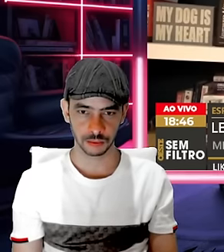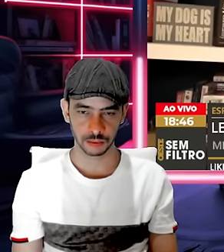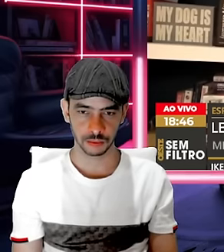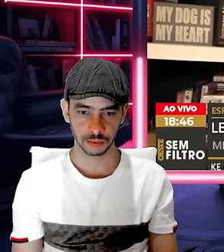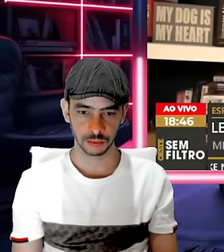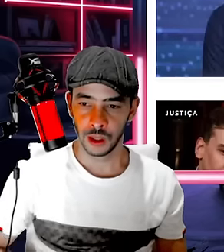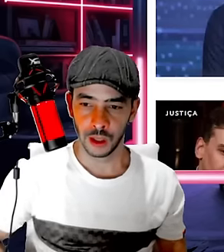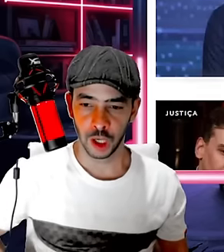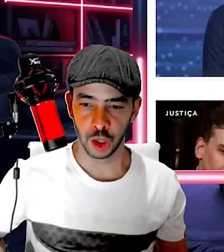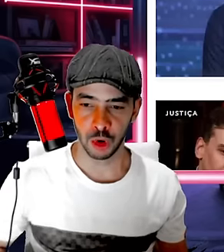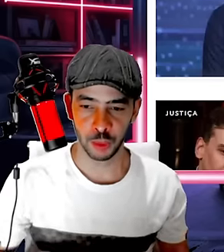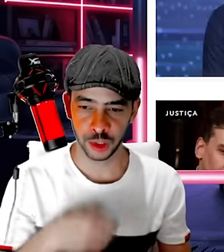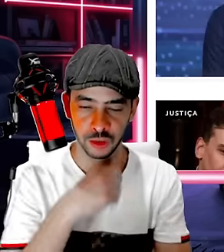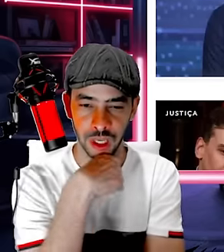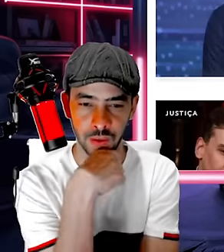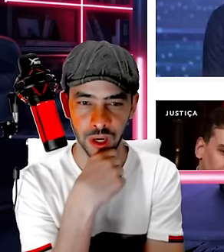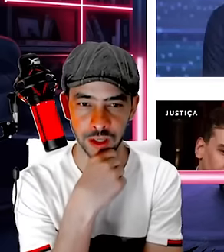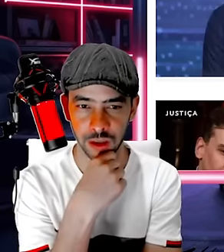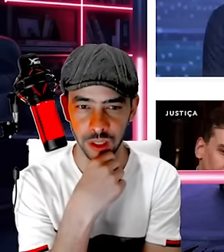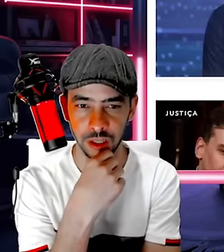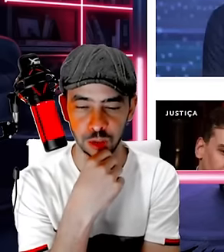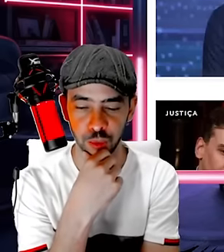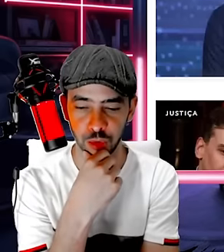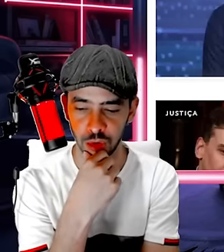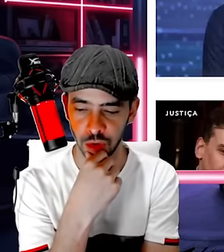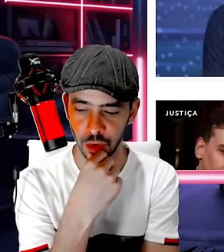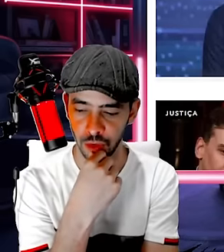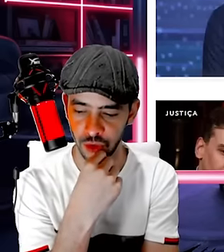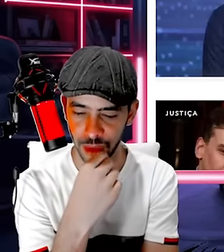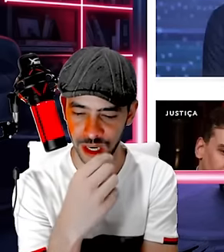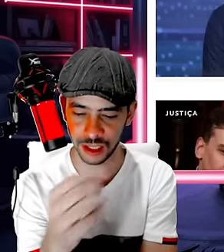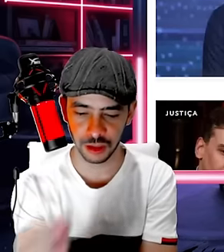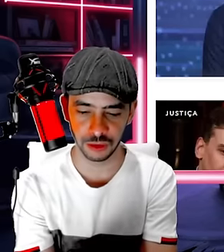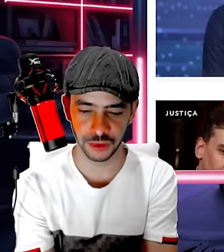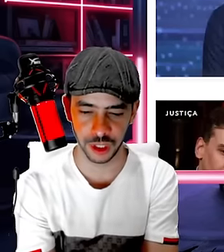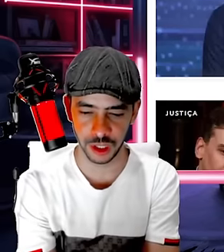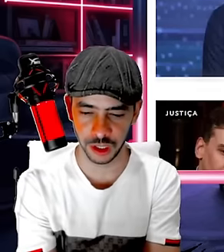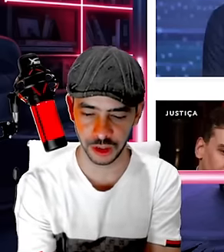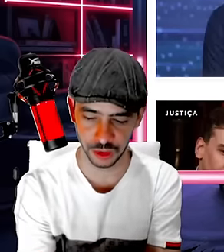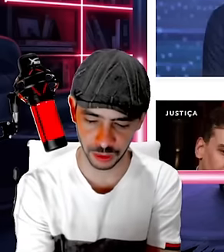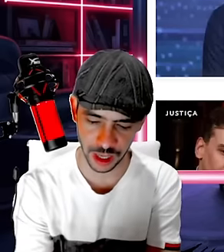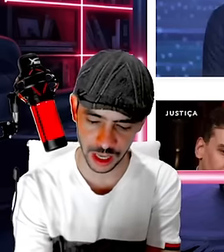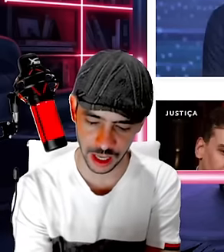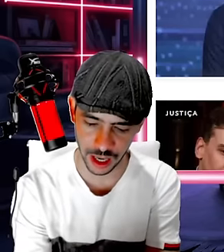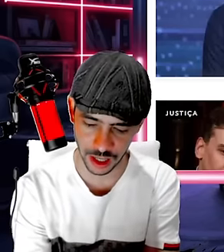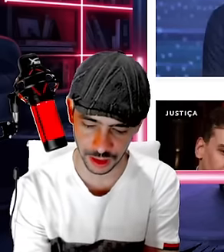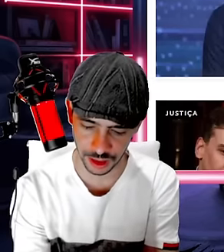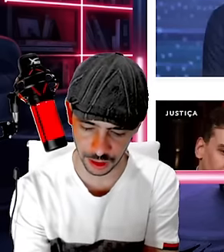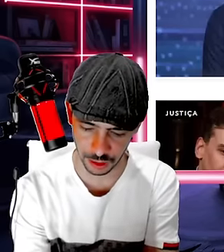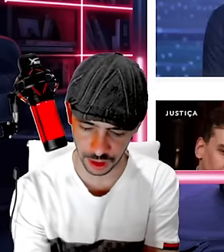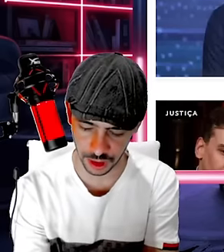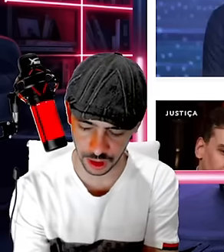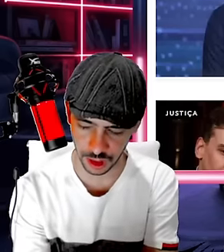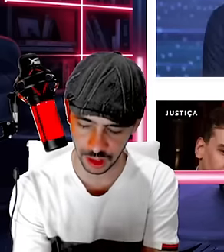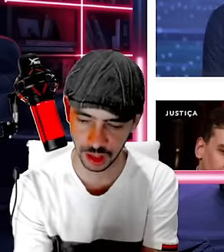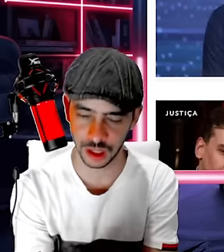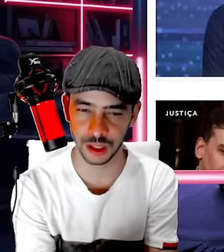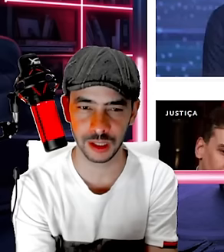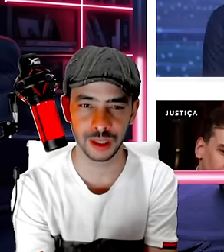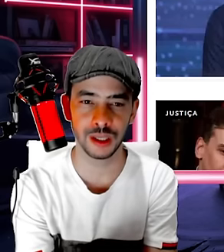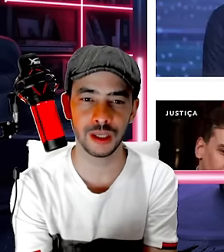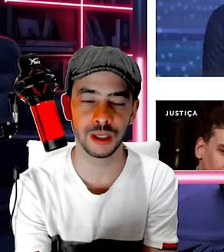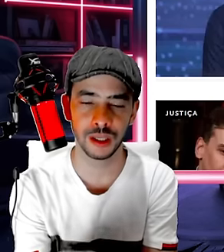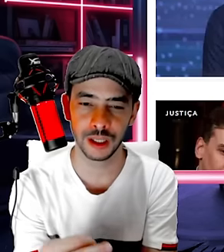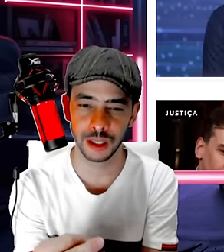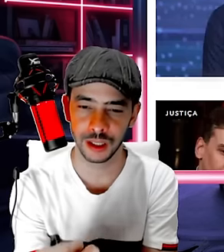precisa acabar bom pessoal é isso aí meu povo mais um vídeo mais notícias